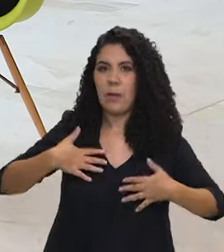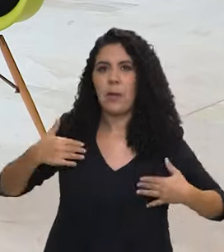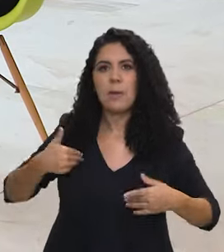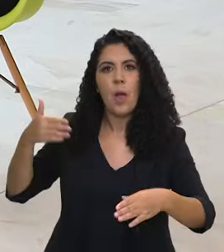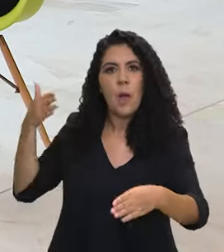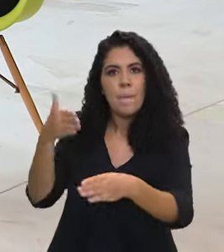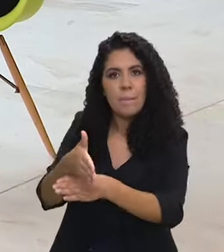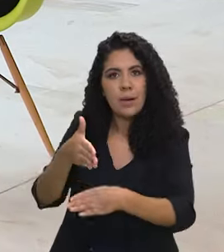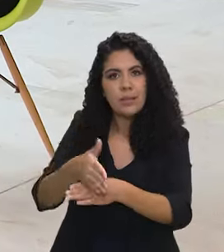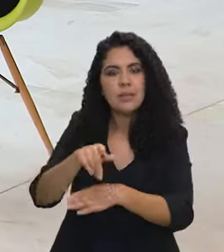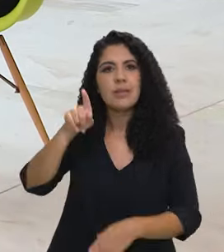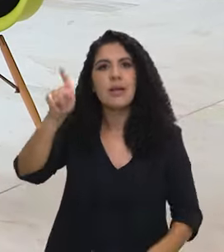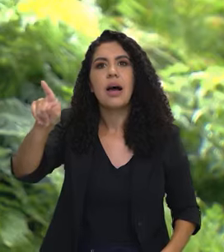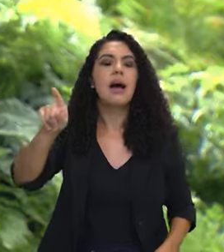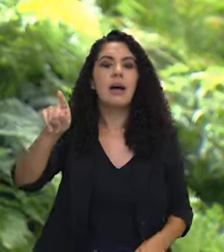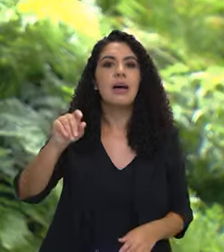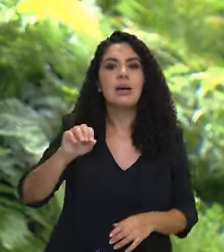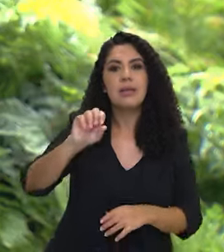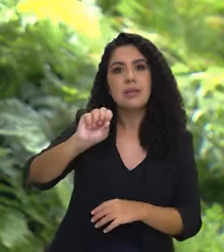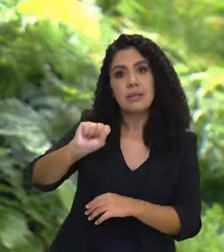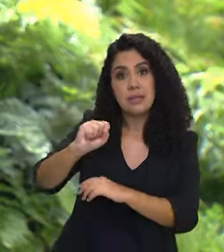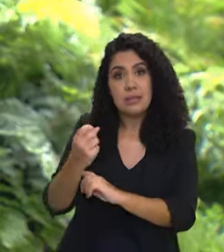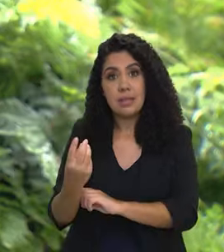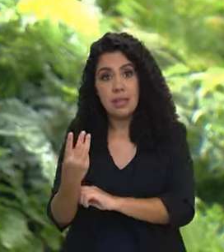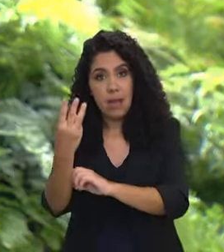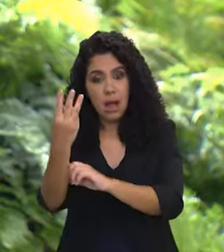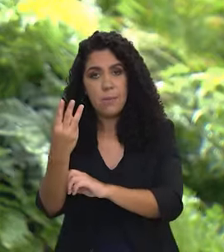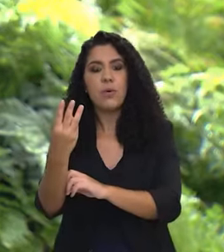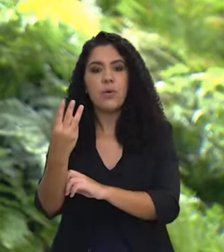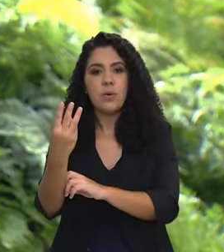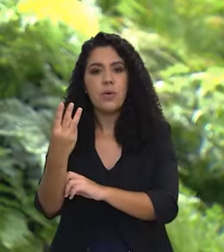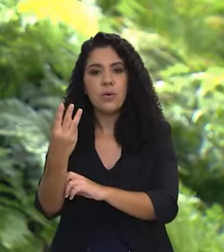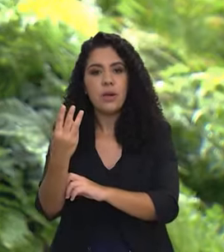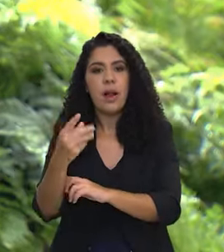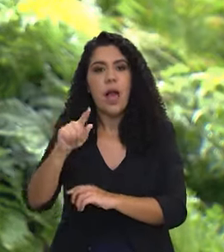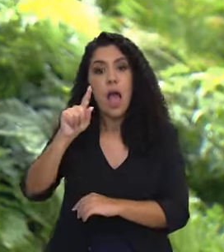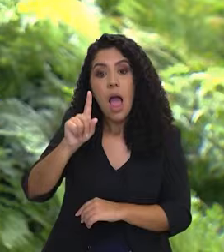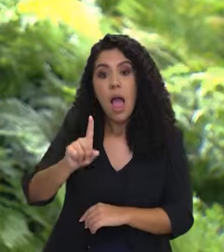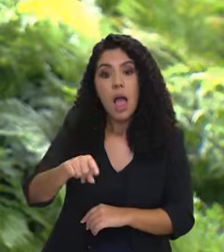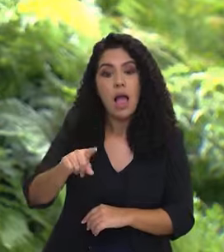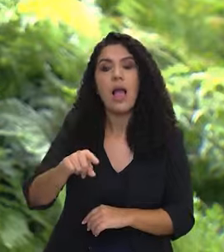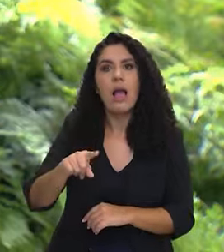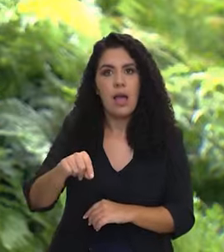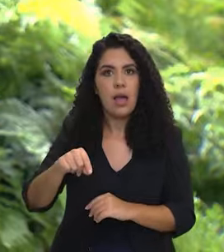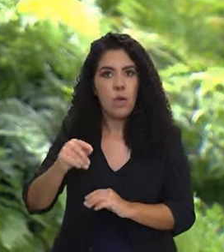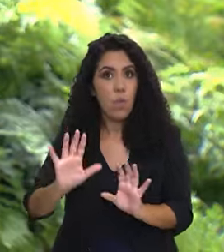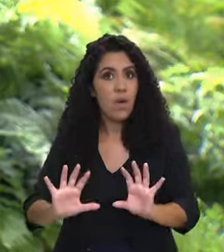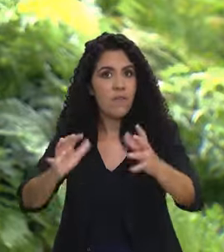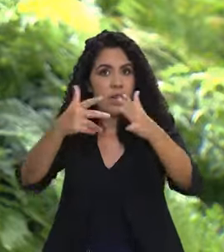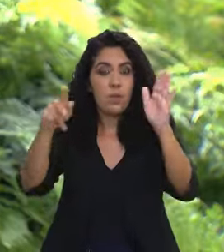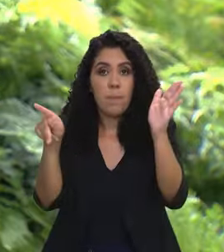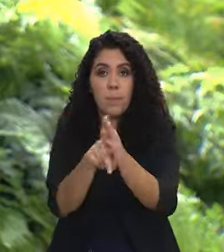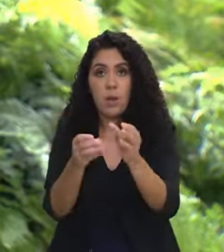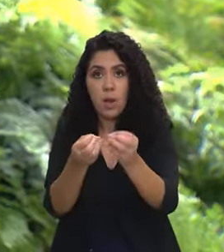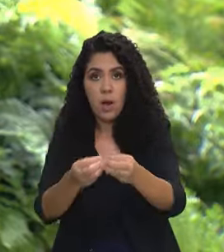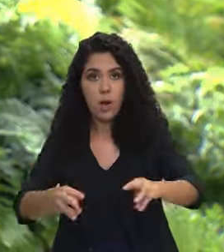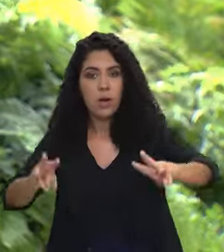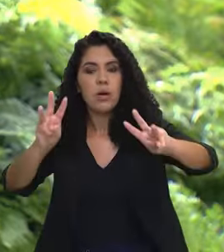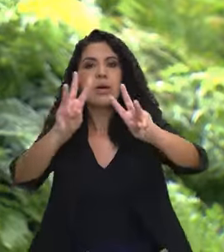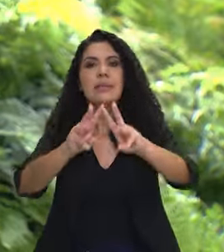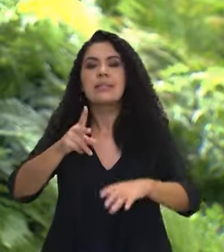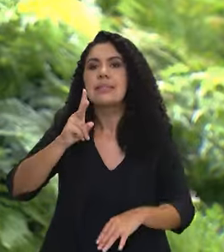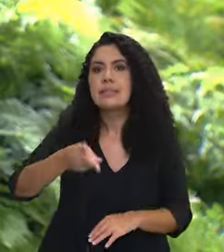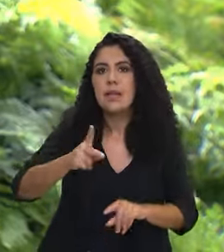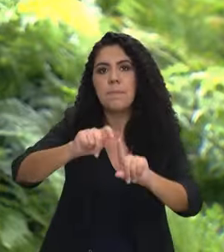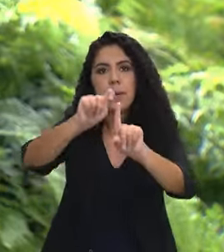de participar dessa CSW. A CSW é É o segundo maior evento das Nações Unidas, acontece